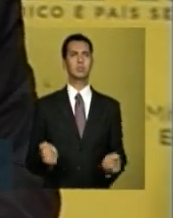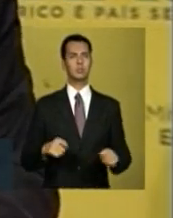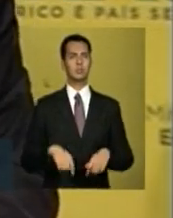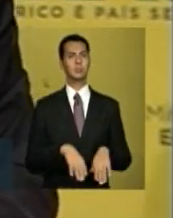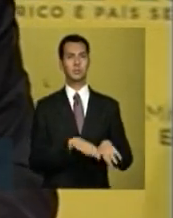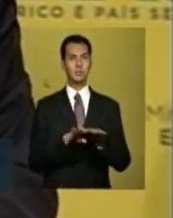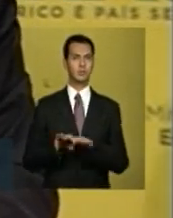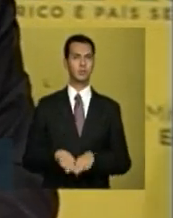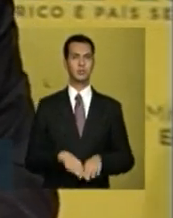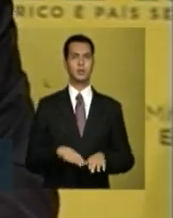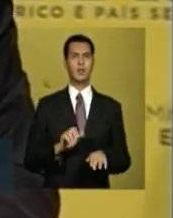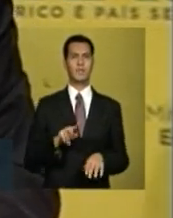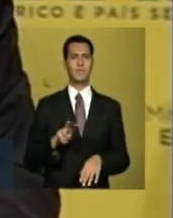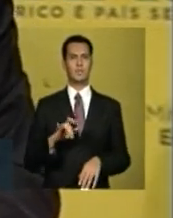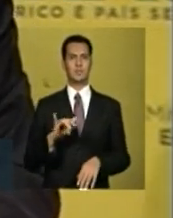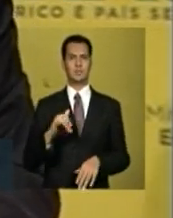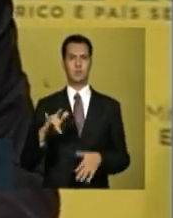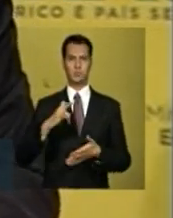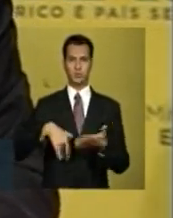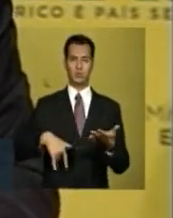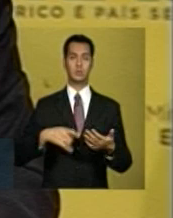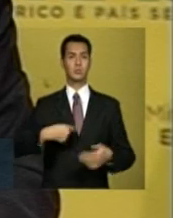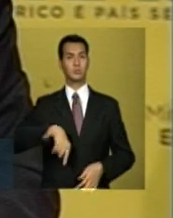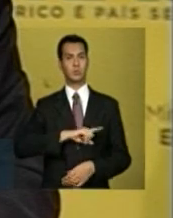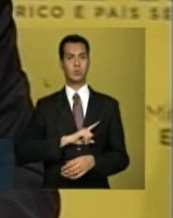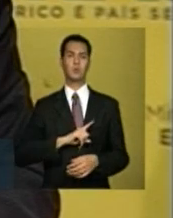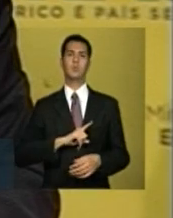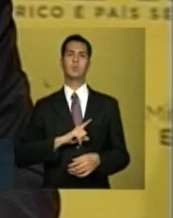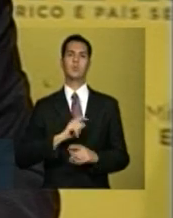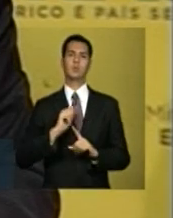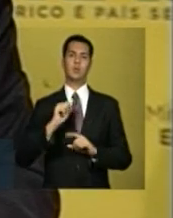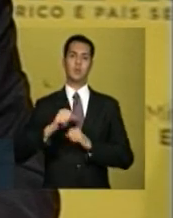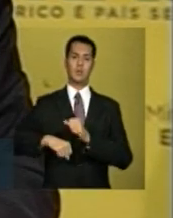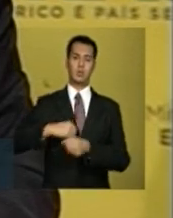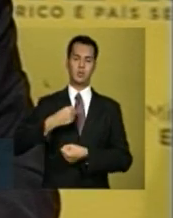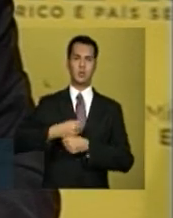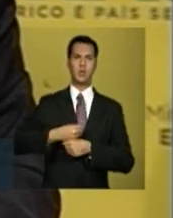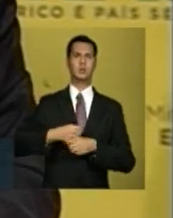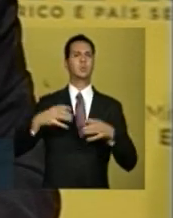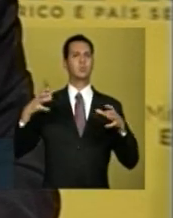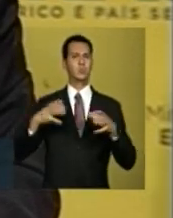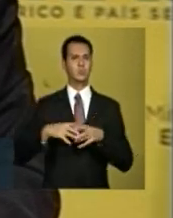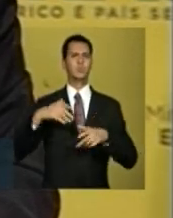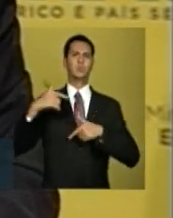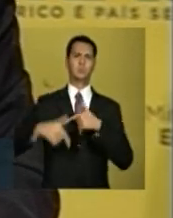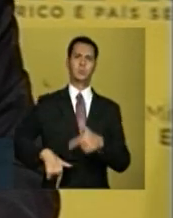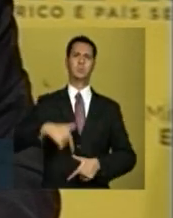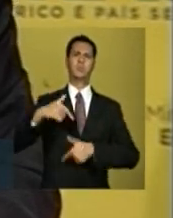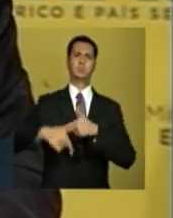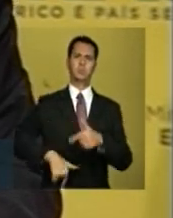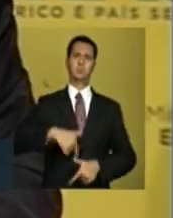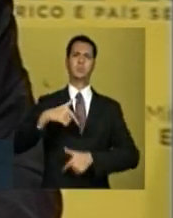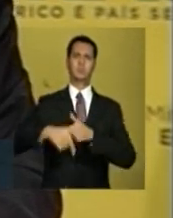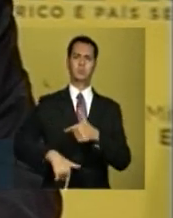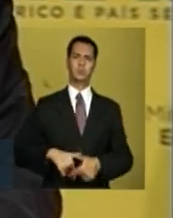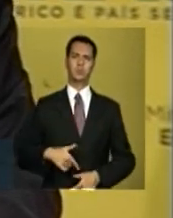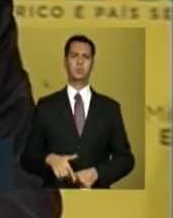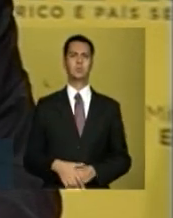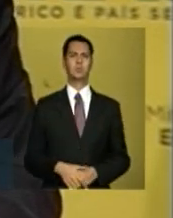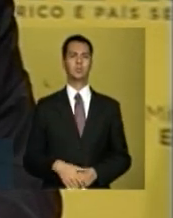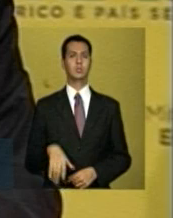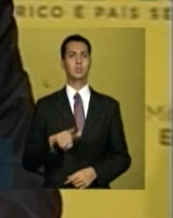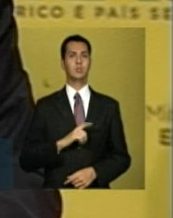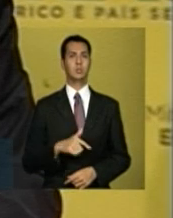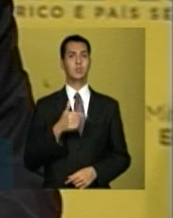avaliação então nós fizemos um mutirão intenso esse esse ano já fizemos e no primeiro mutirão que nós fizemos tivemos